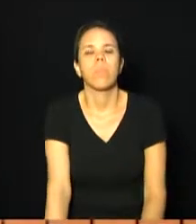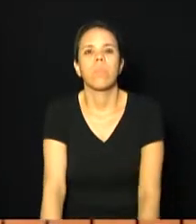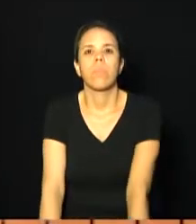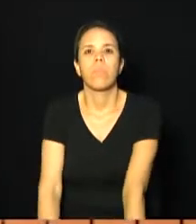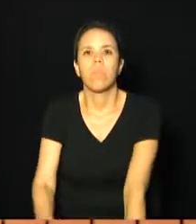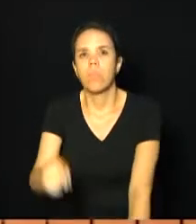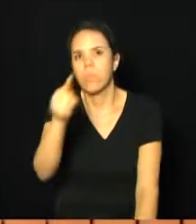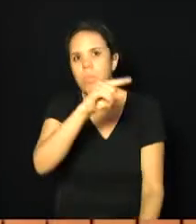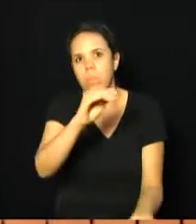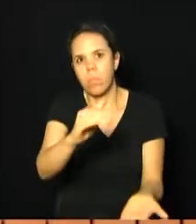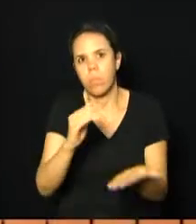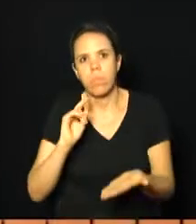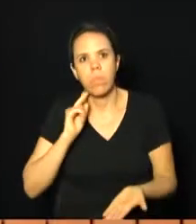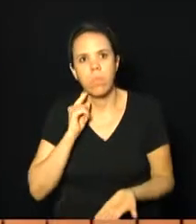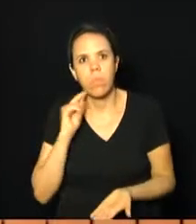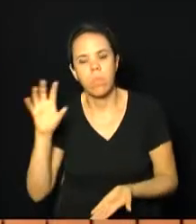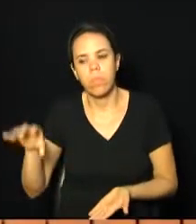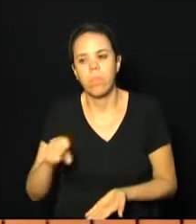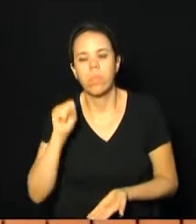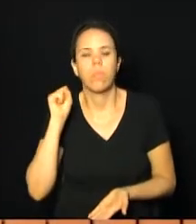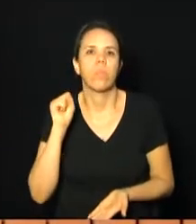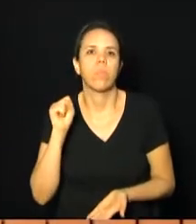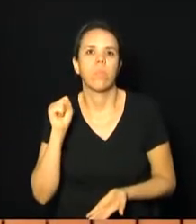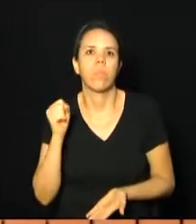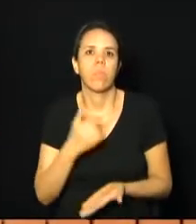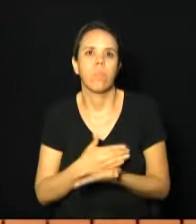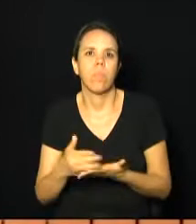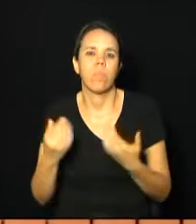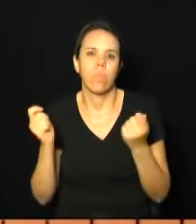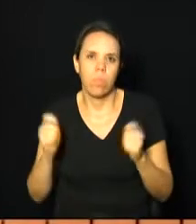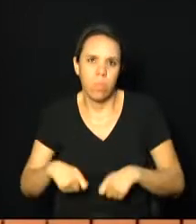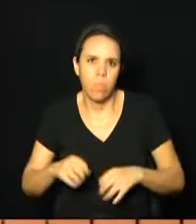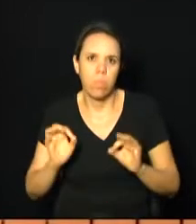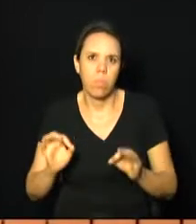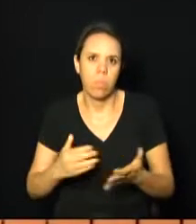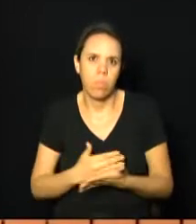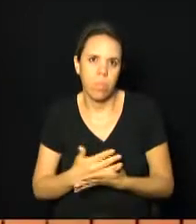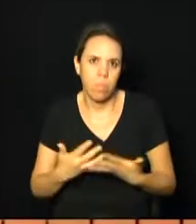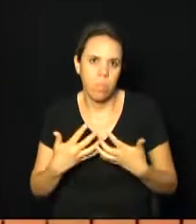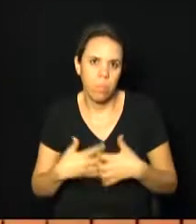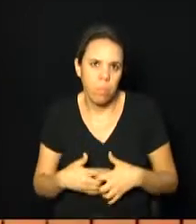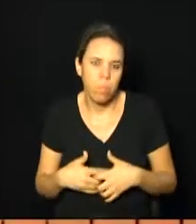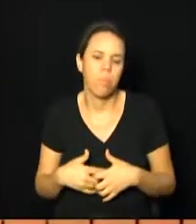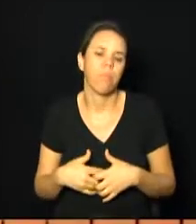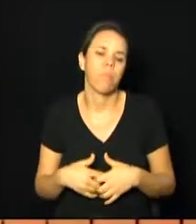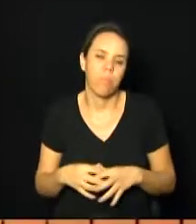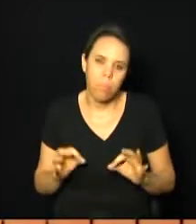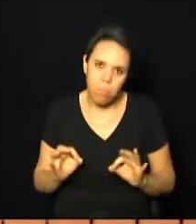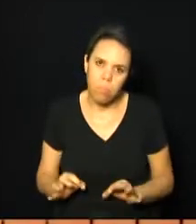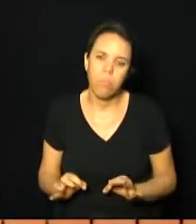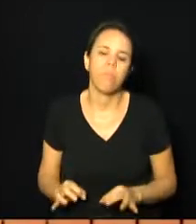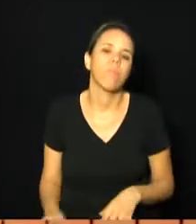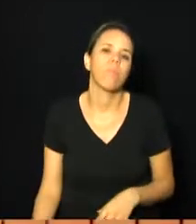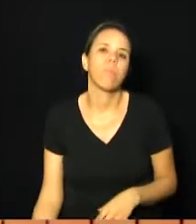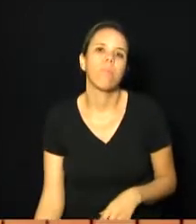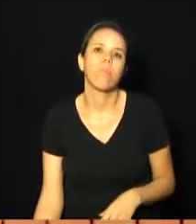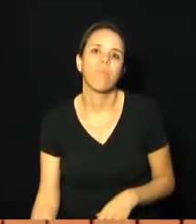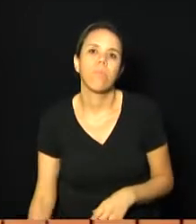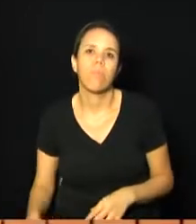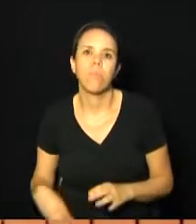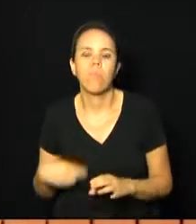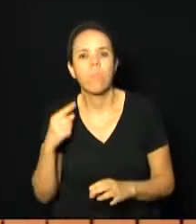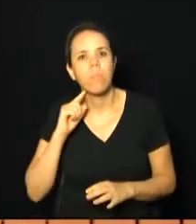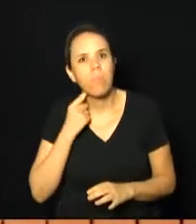e vocês retiram esse lixo. E está começando a funcionar, né? Está começando a funcionar esses descartes de